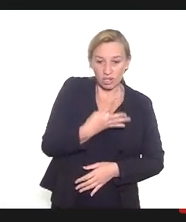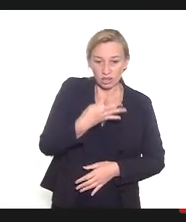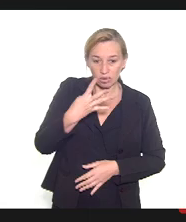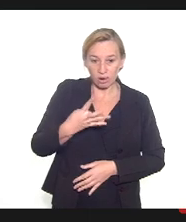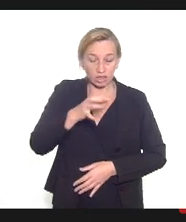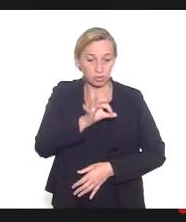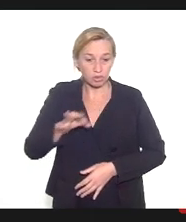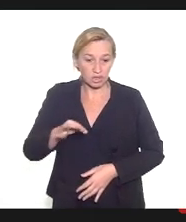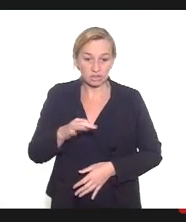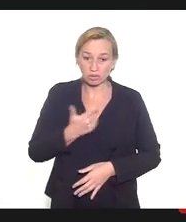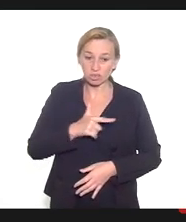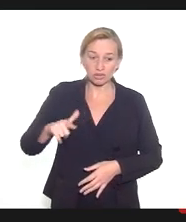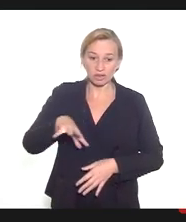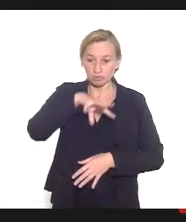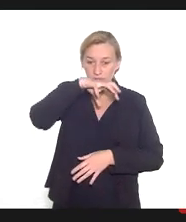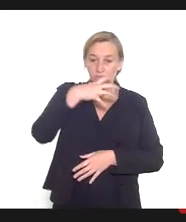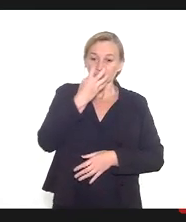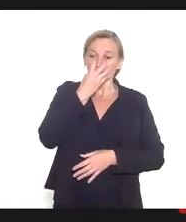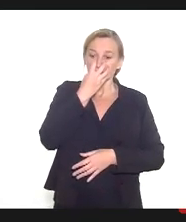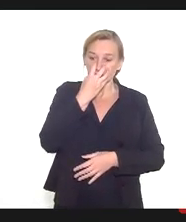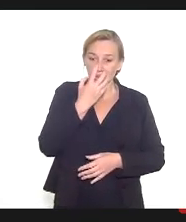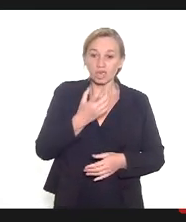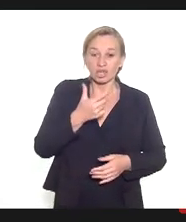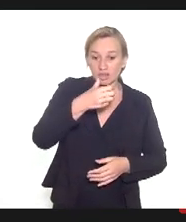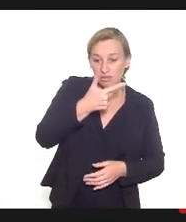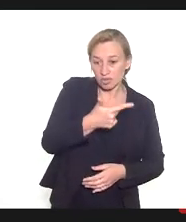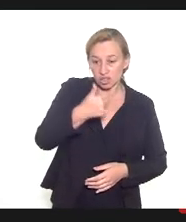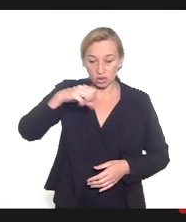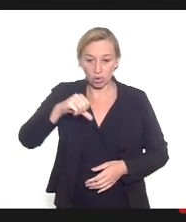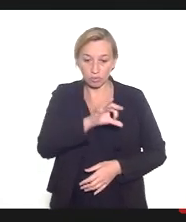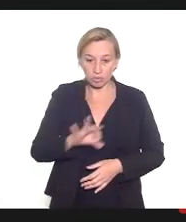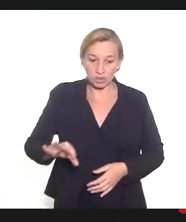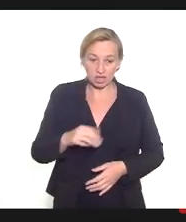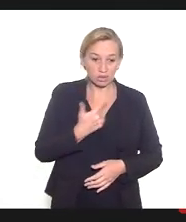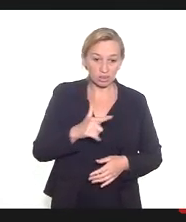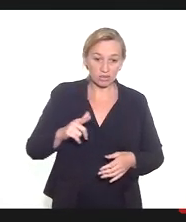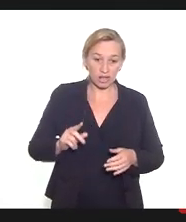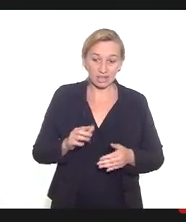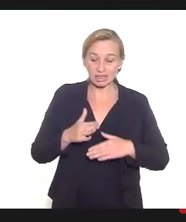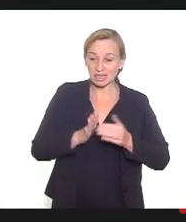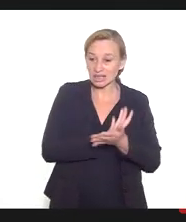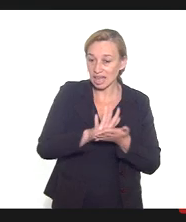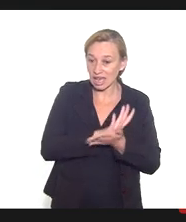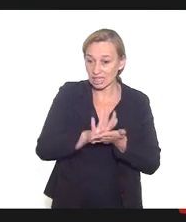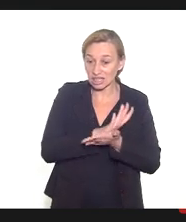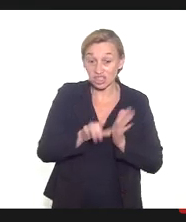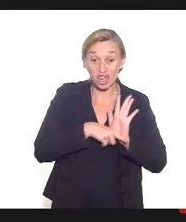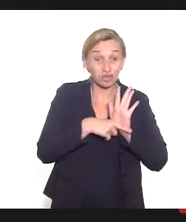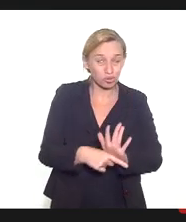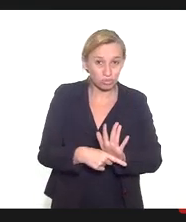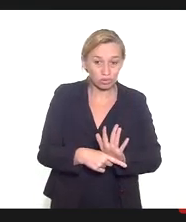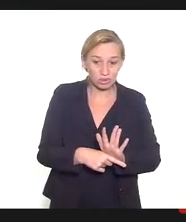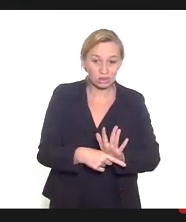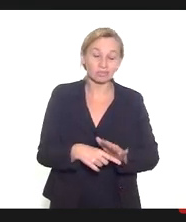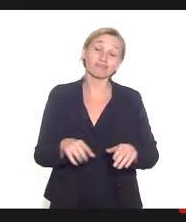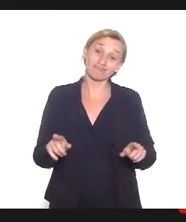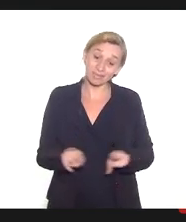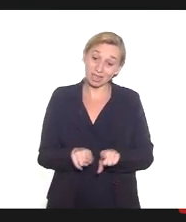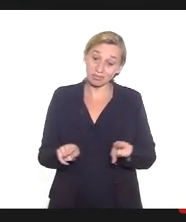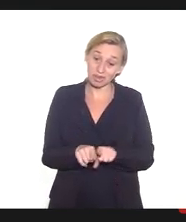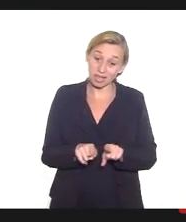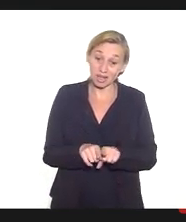receberam ventilação mecânica e 29 por cento não tiveram qualquer tipo de suporte ventilatório E ainda por cima